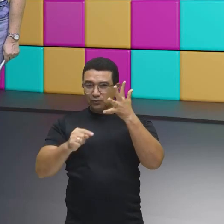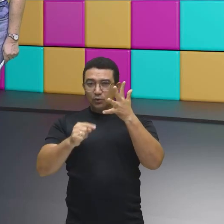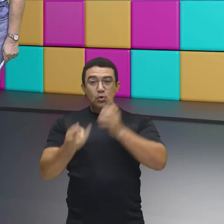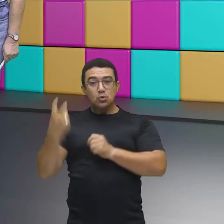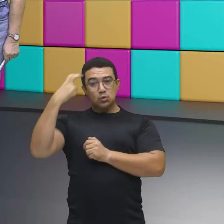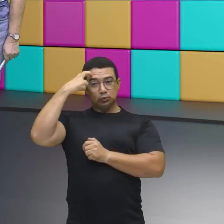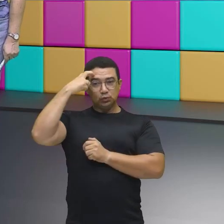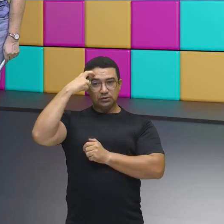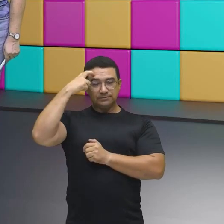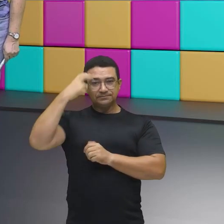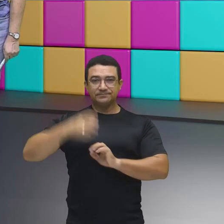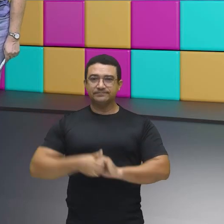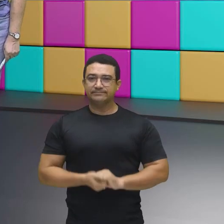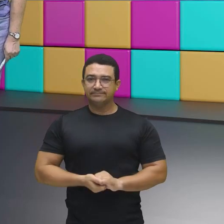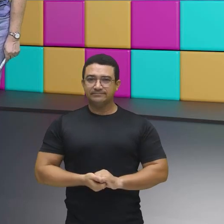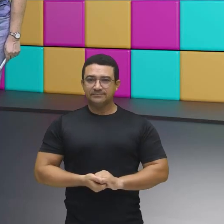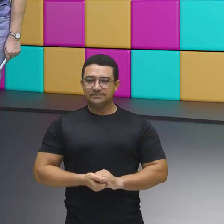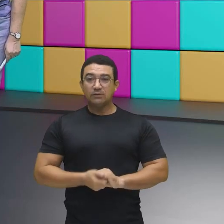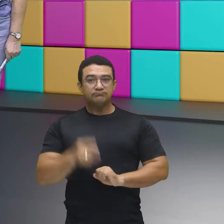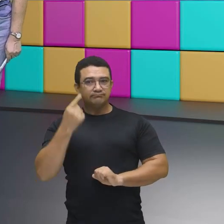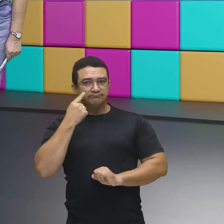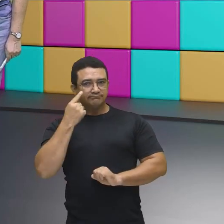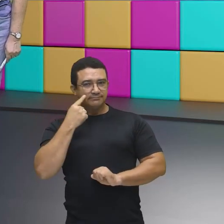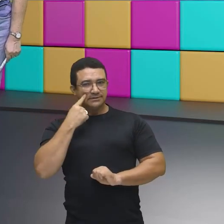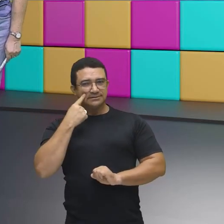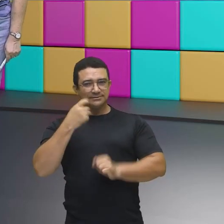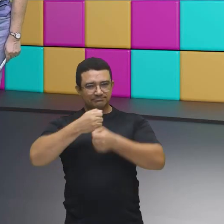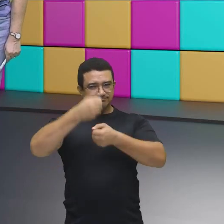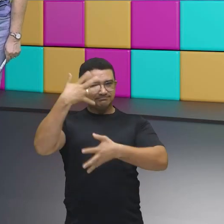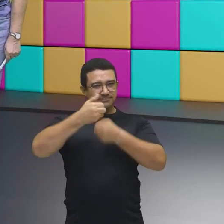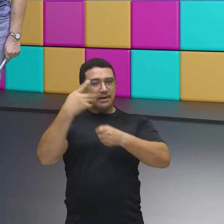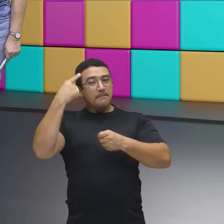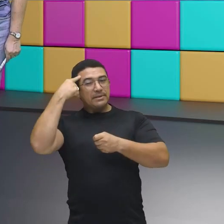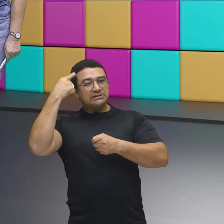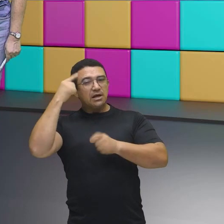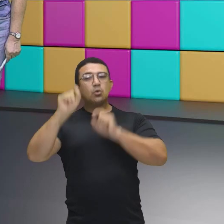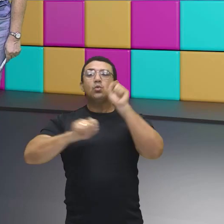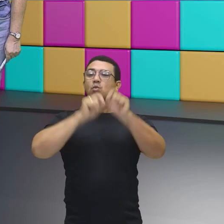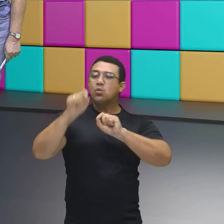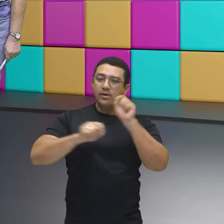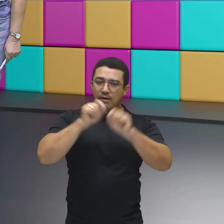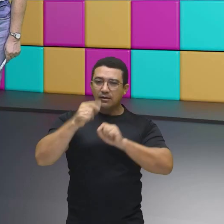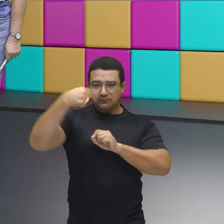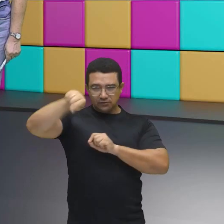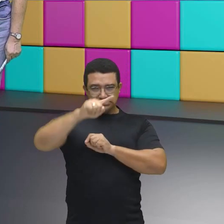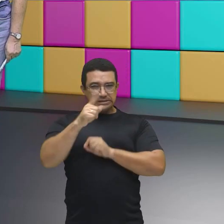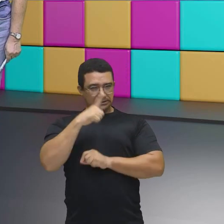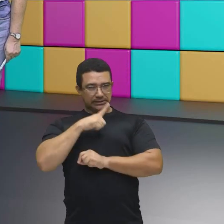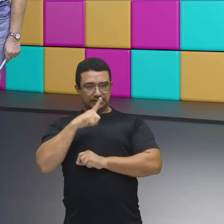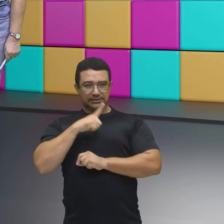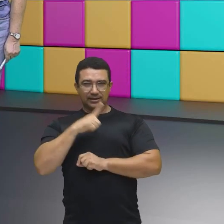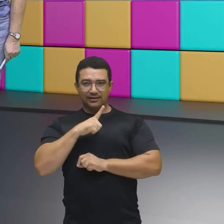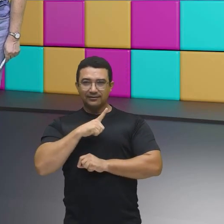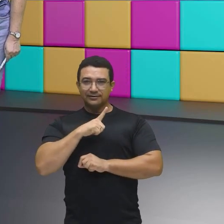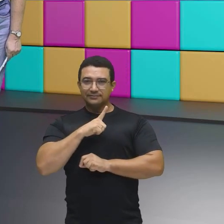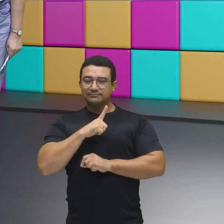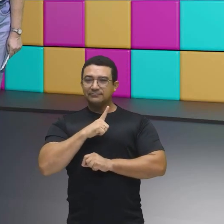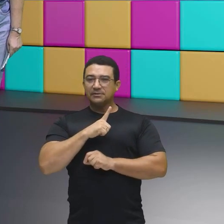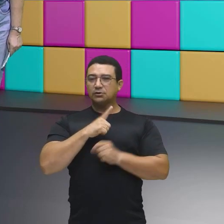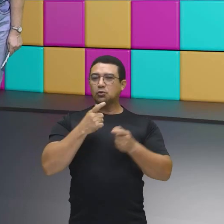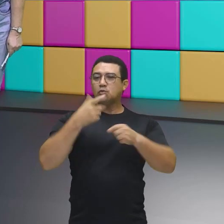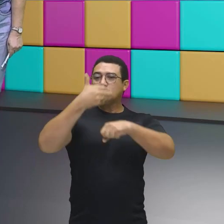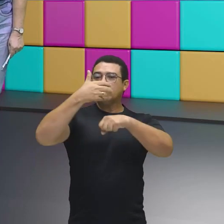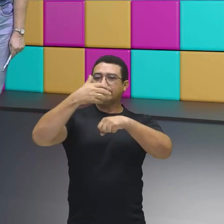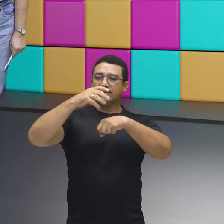repertório cultural. Vão pensando aí, hein, meninos? Vão pensando, né? O que é que vocês têm aí no município de